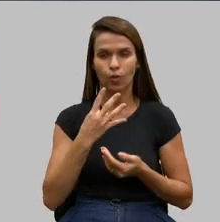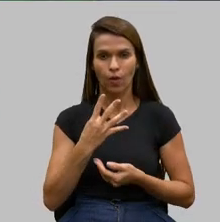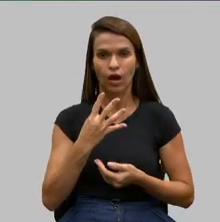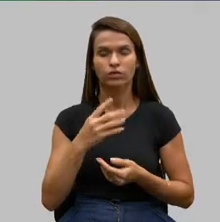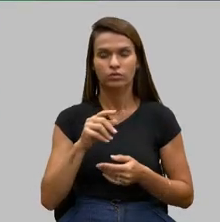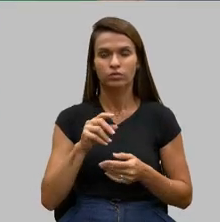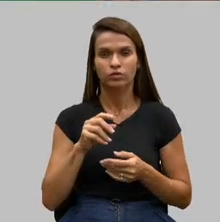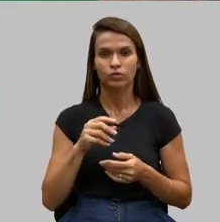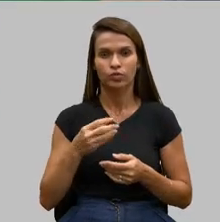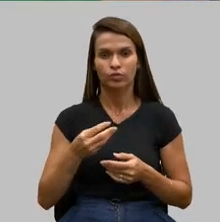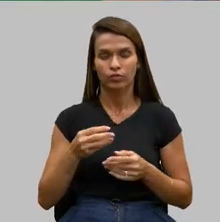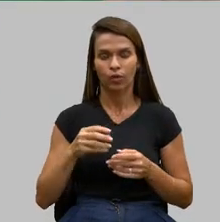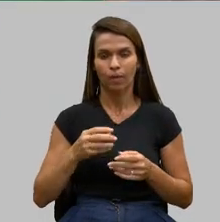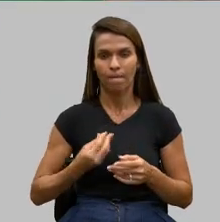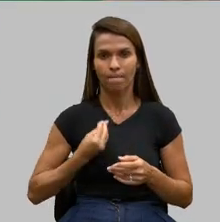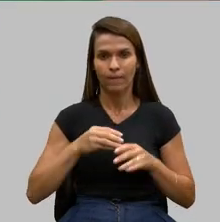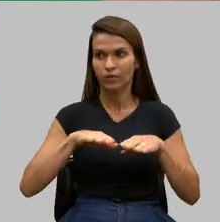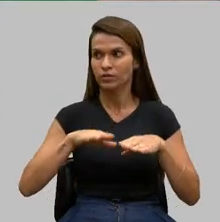mesa